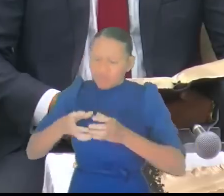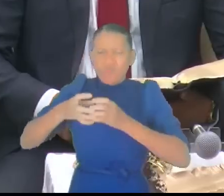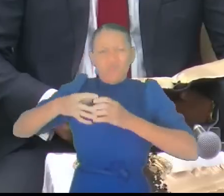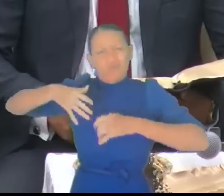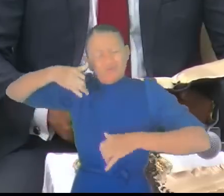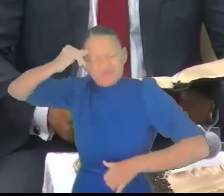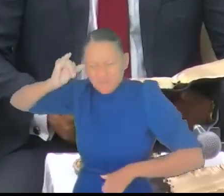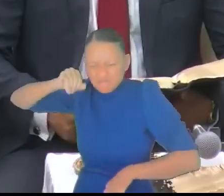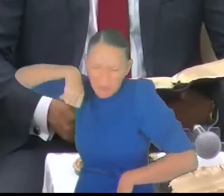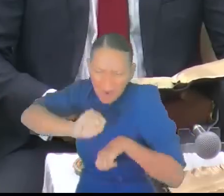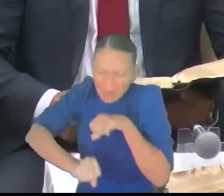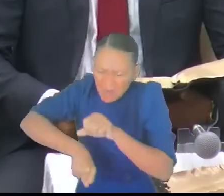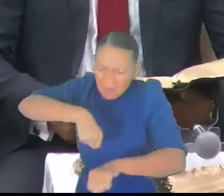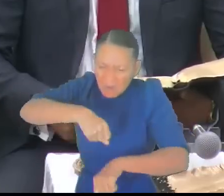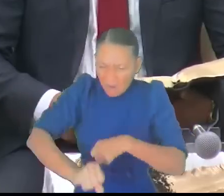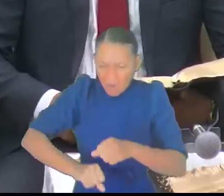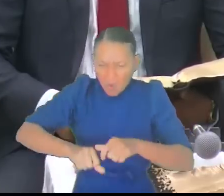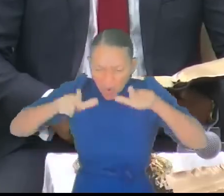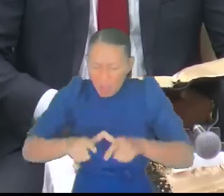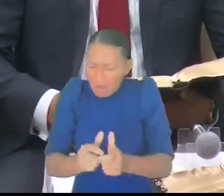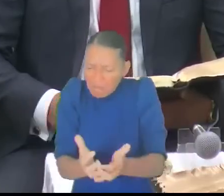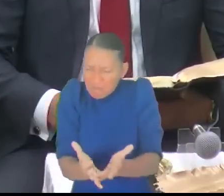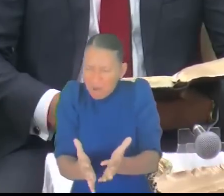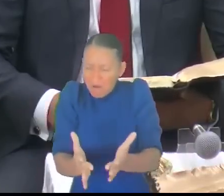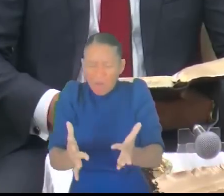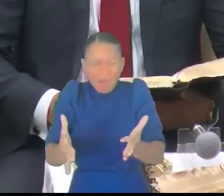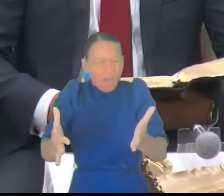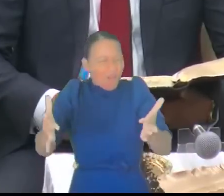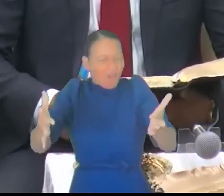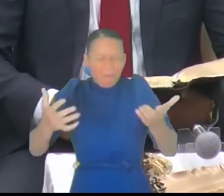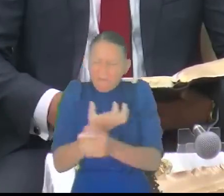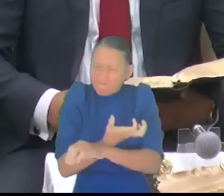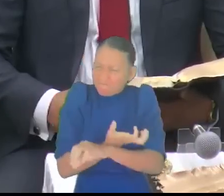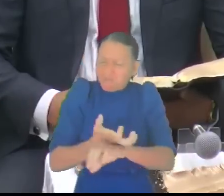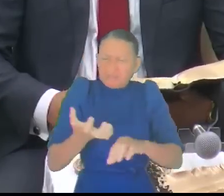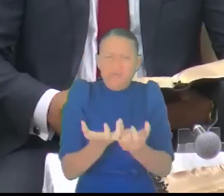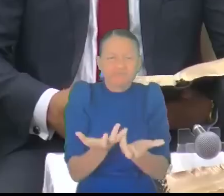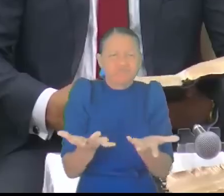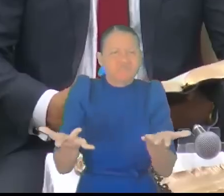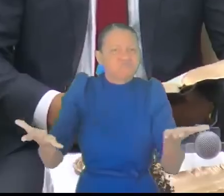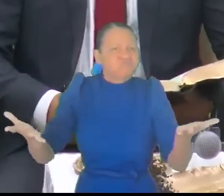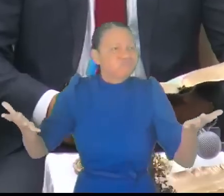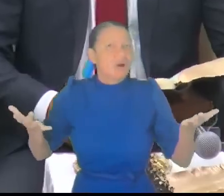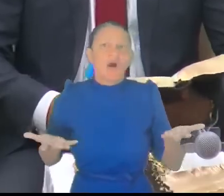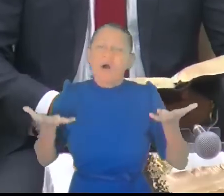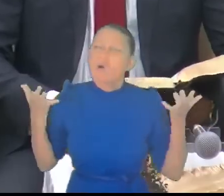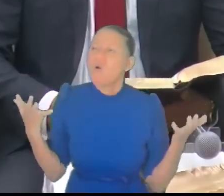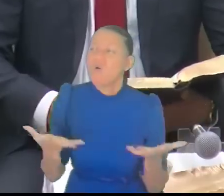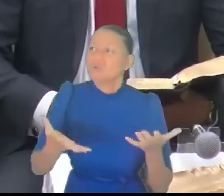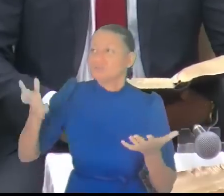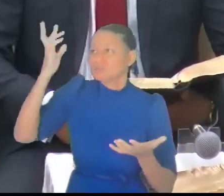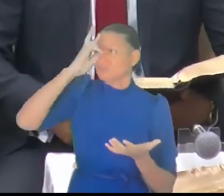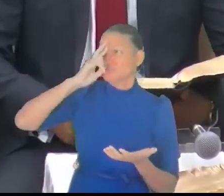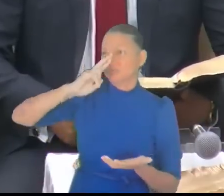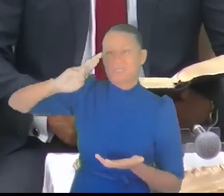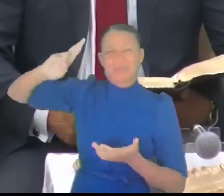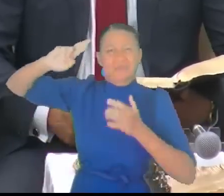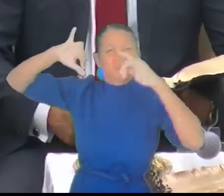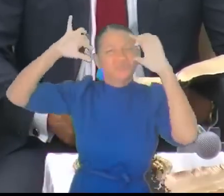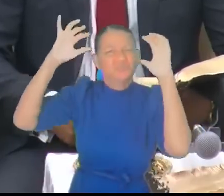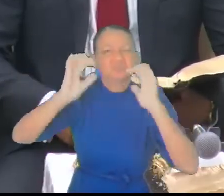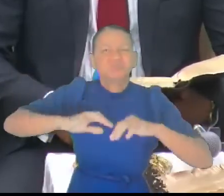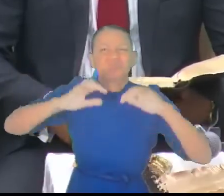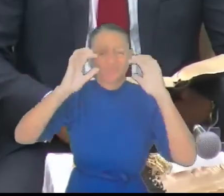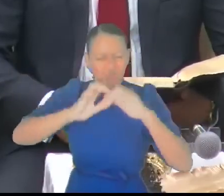em lugares largos de pasto. Que nesta noite Deus derrame chuva sobre a semente